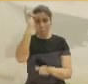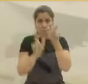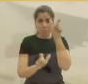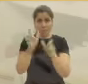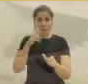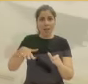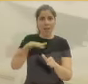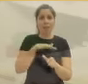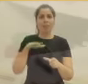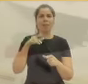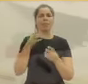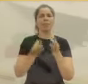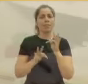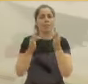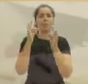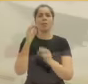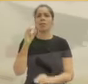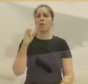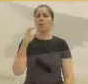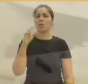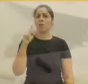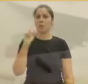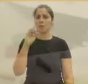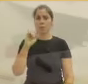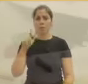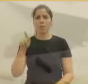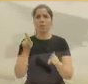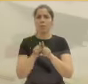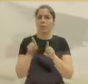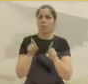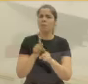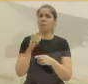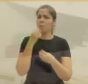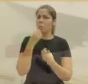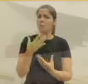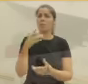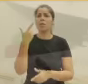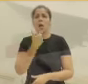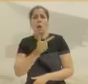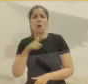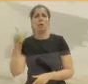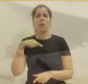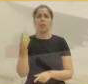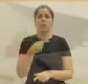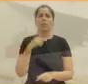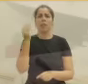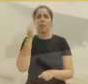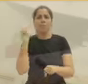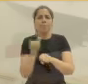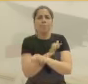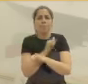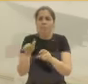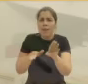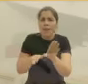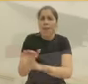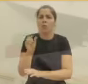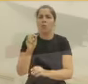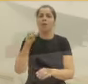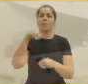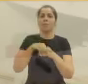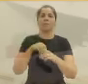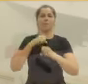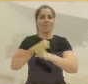usa muito a integração sensorial. E tem pessoas na área de terapia ocupacional que fazem isso muito bem. Outra coisa que a gente, de alguma forma,